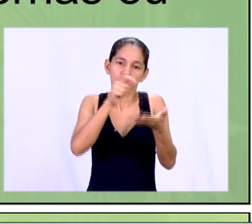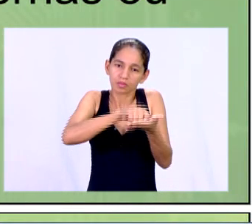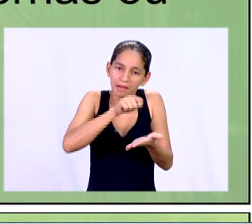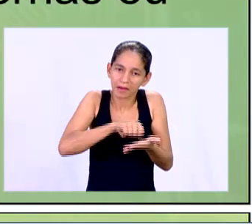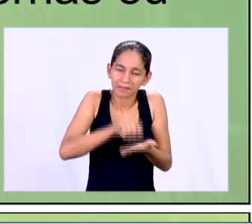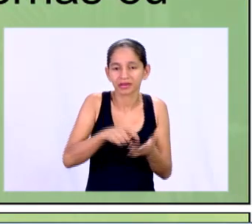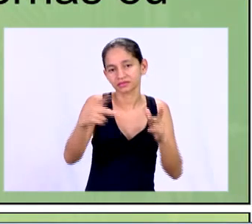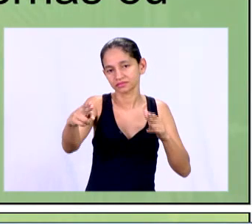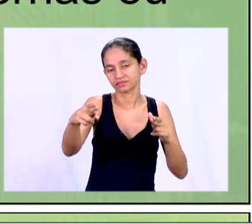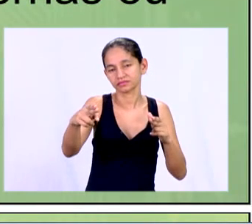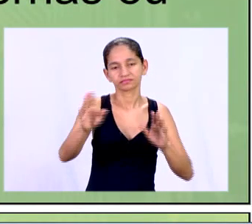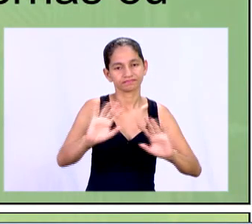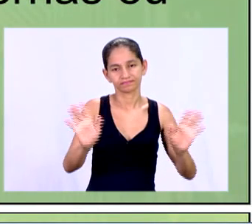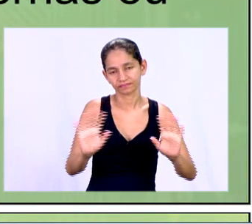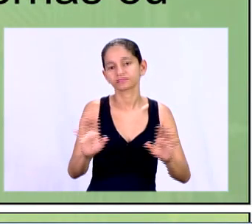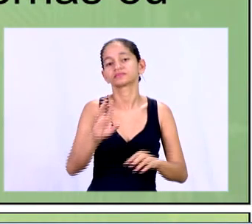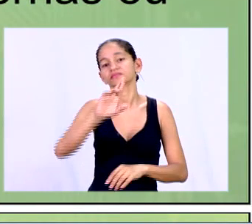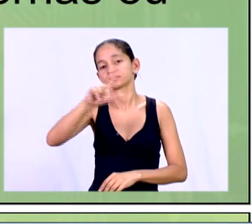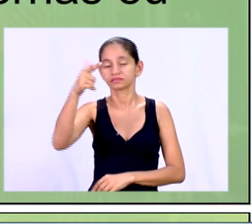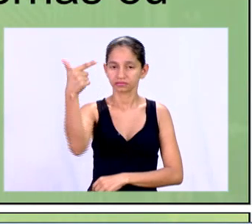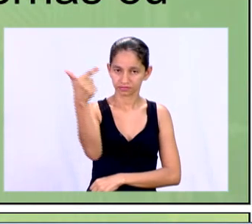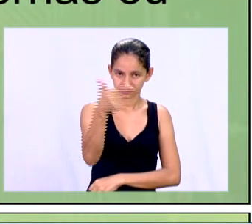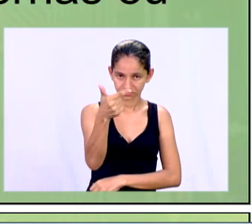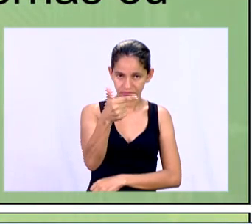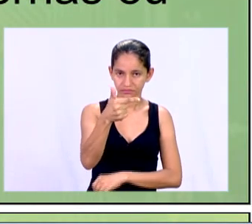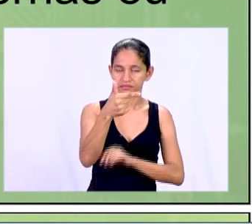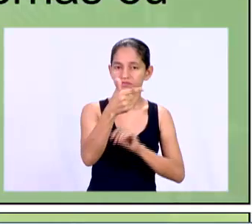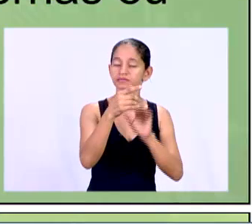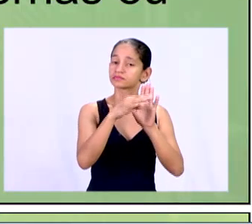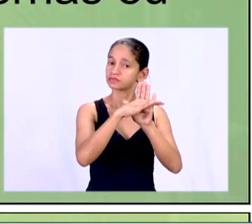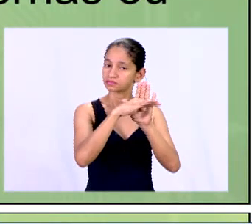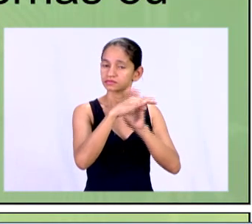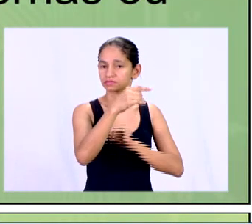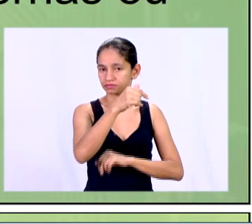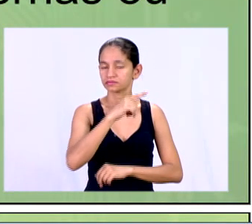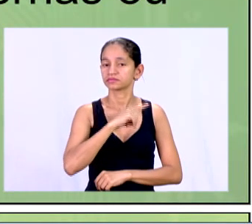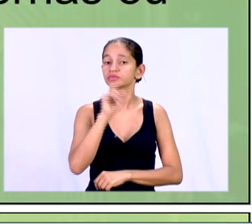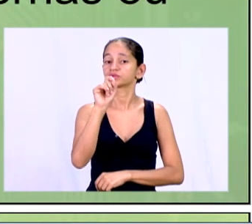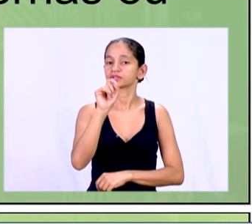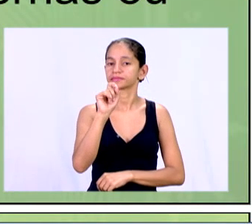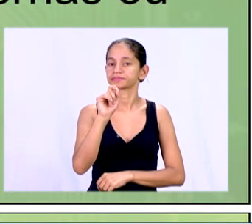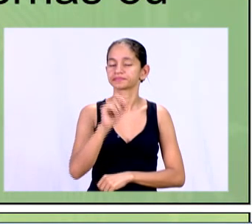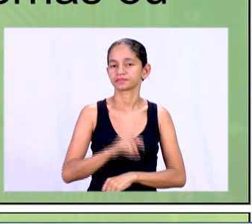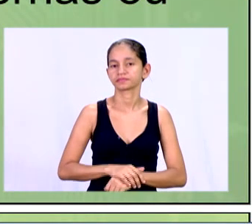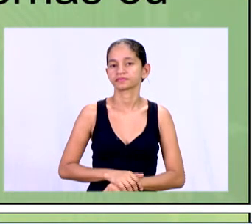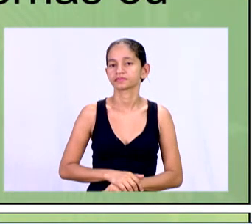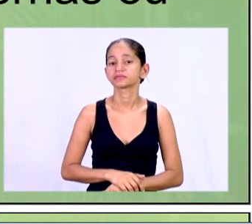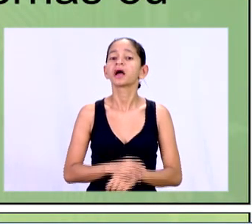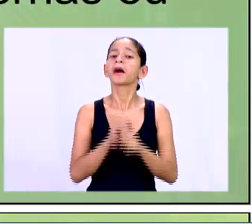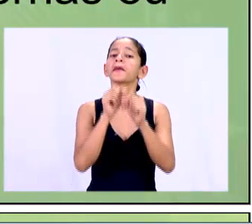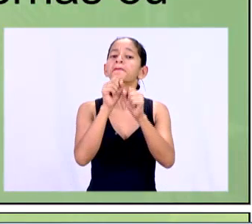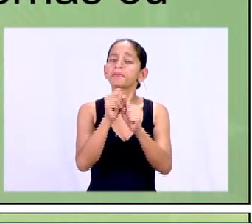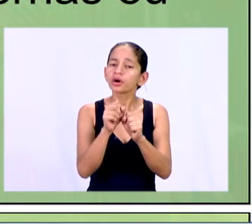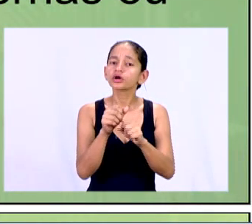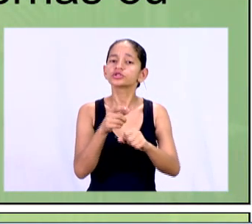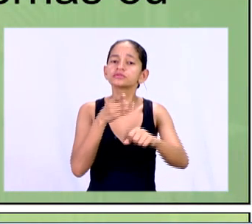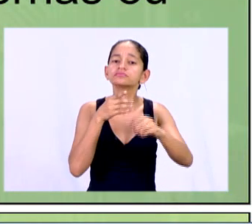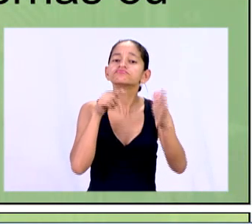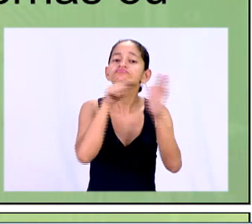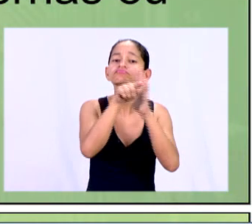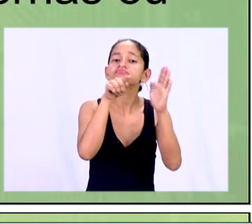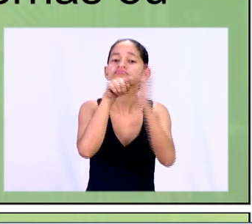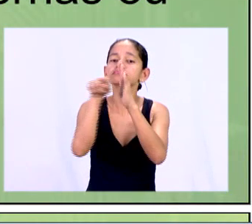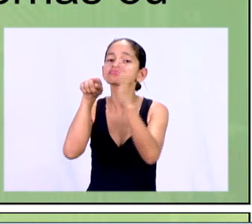básica para que as pessoas possam viver realmente democraticamente é que elas possam questionar, né?